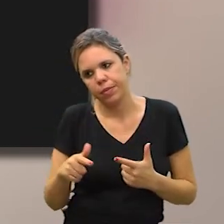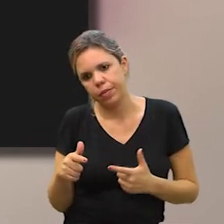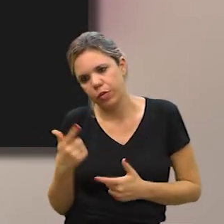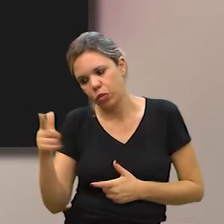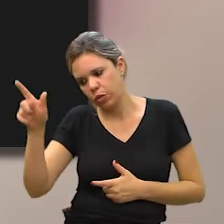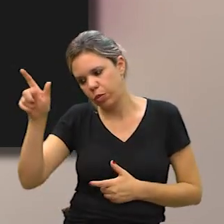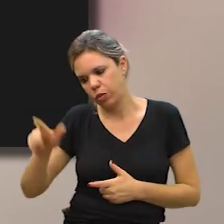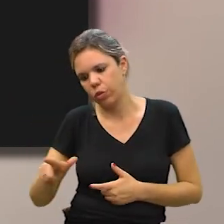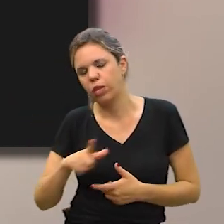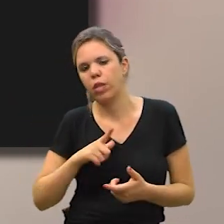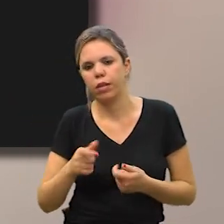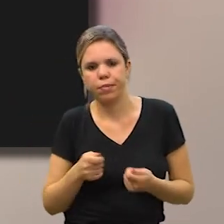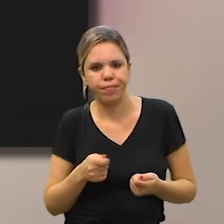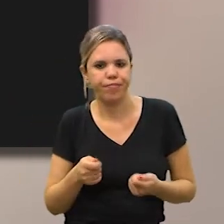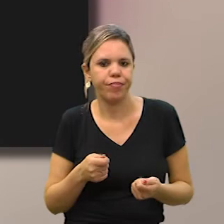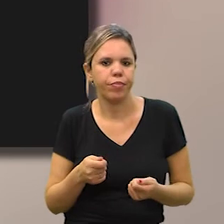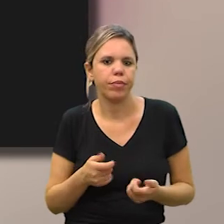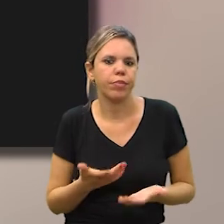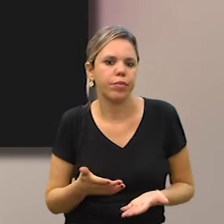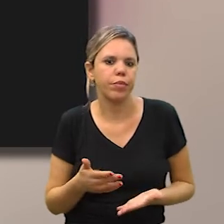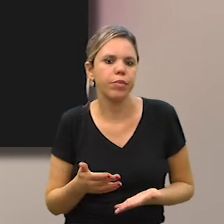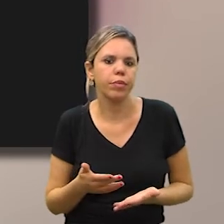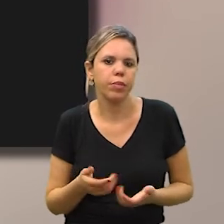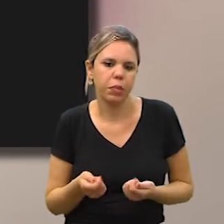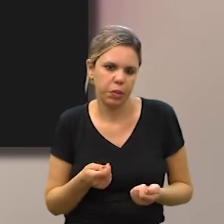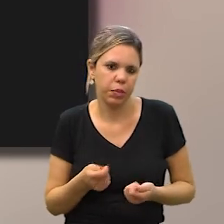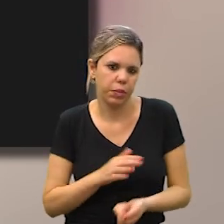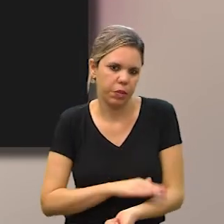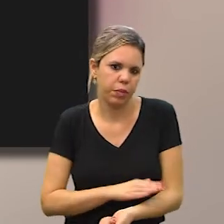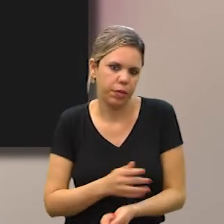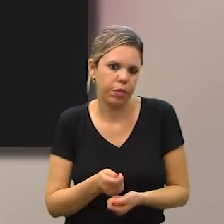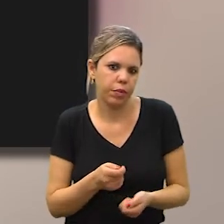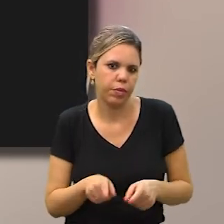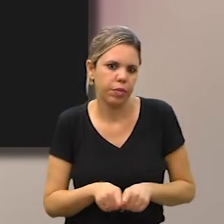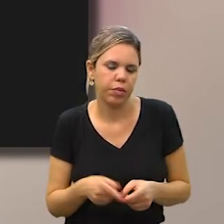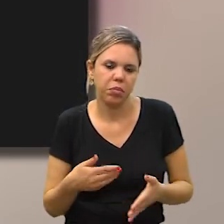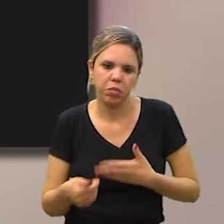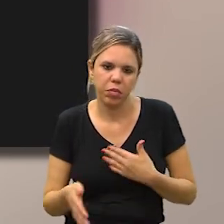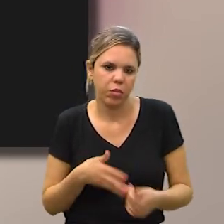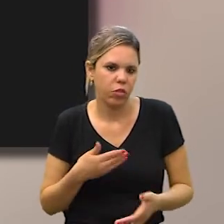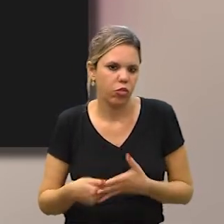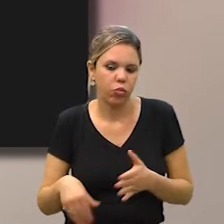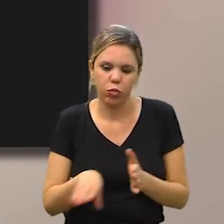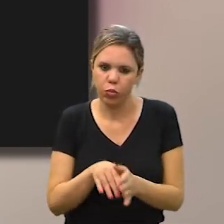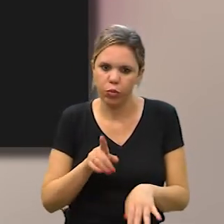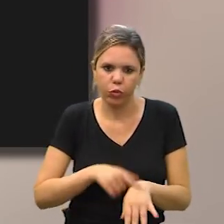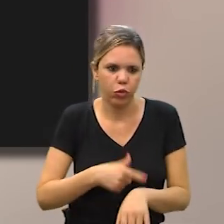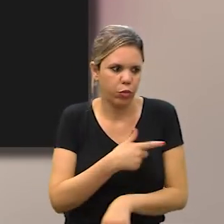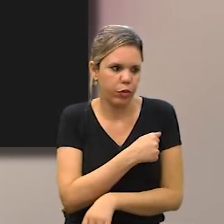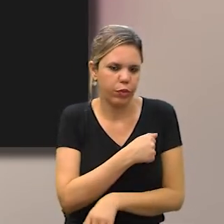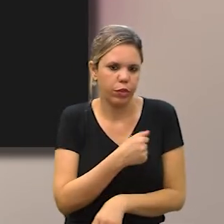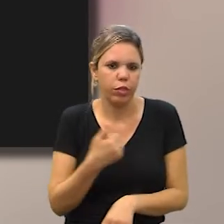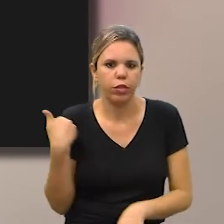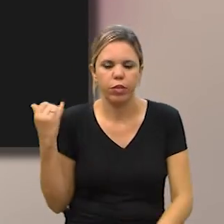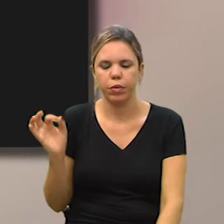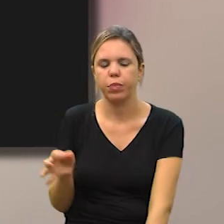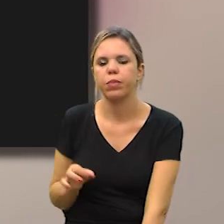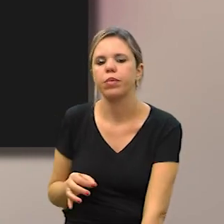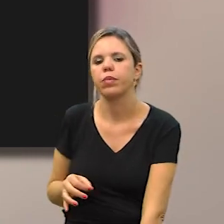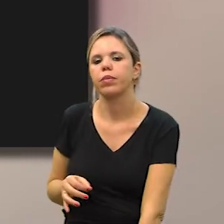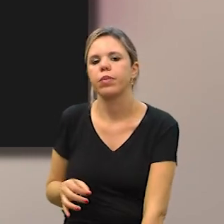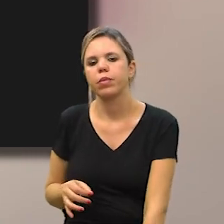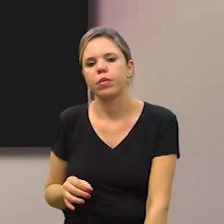no que aquela que tá com a pressão mais controlar então independente chegou o momento chegou a idade